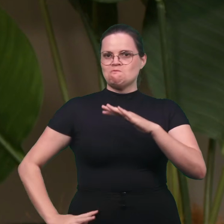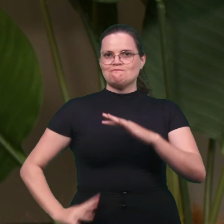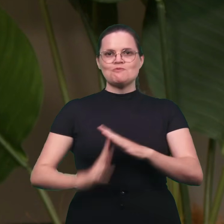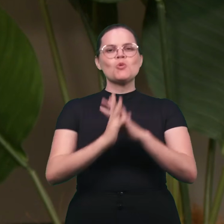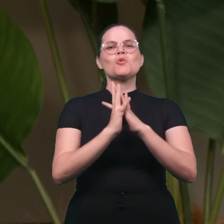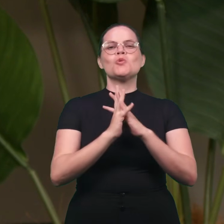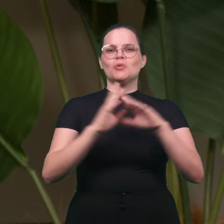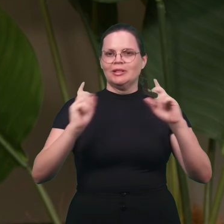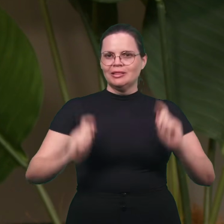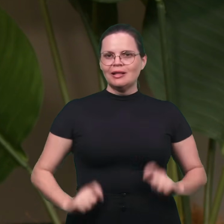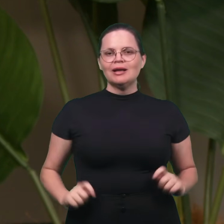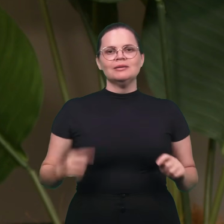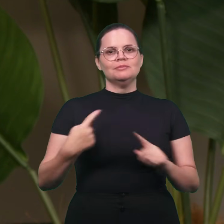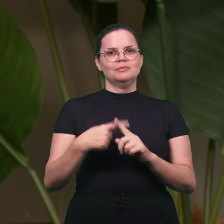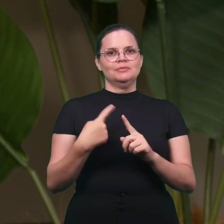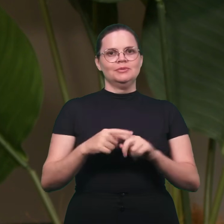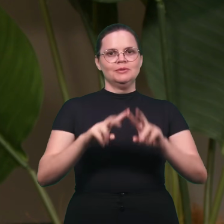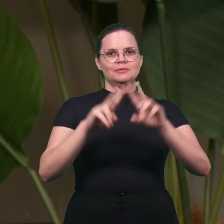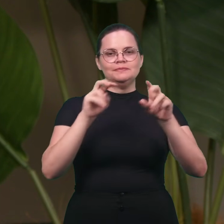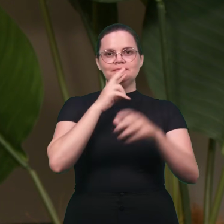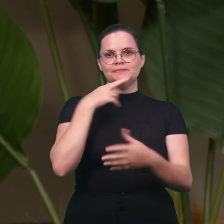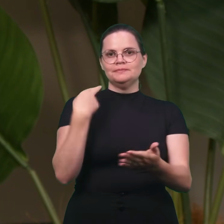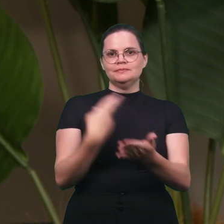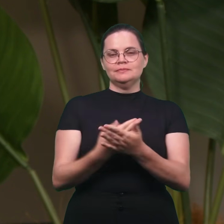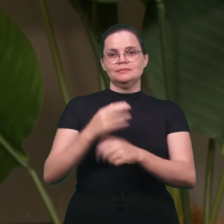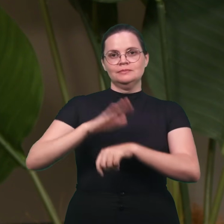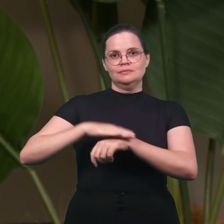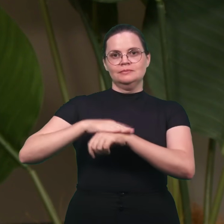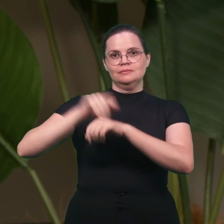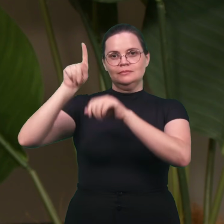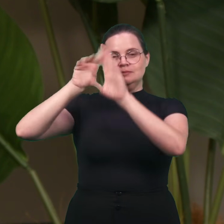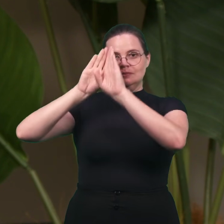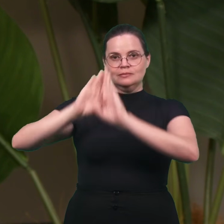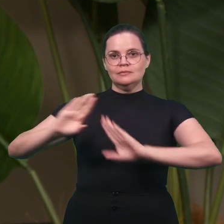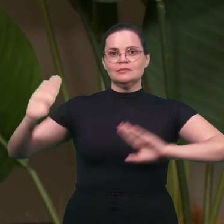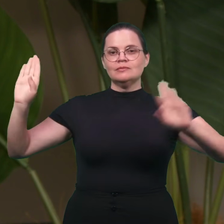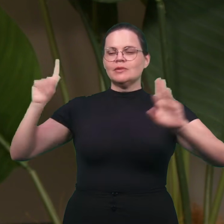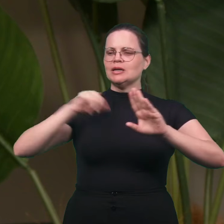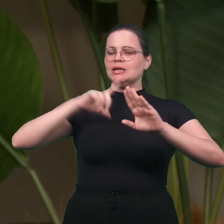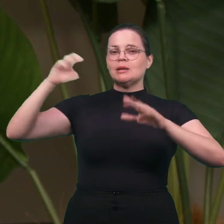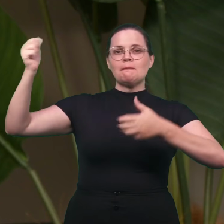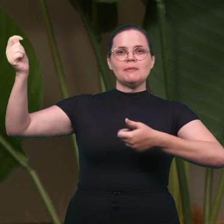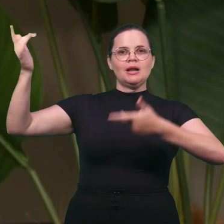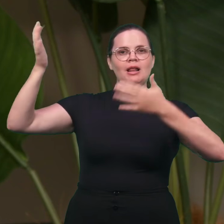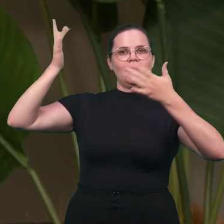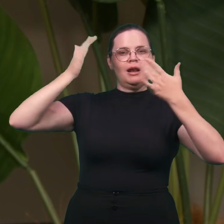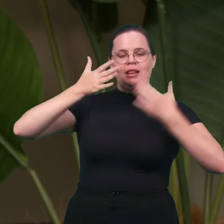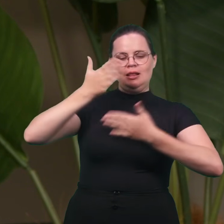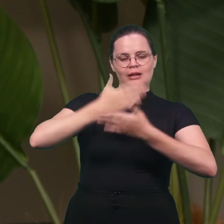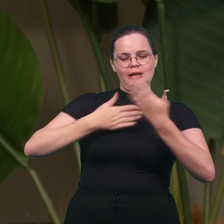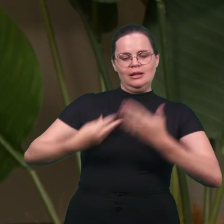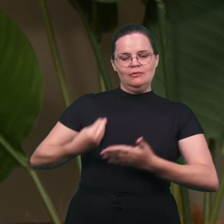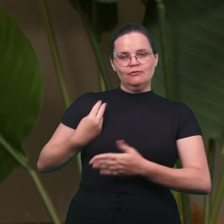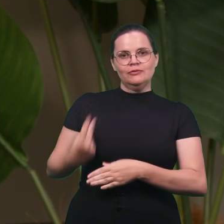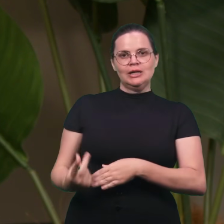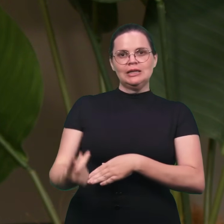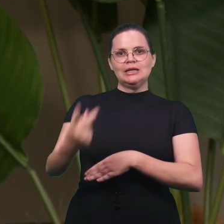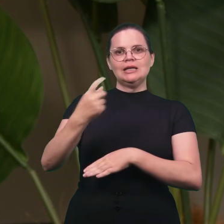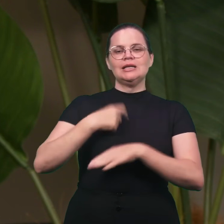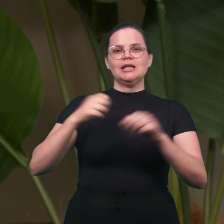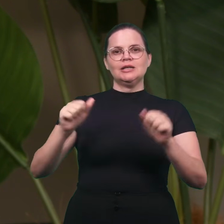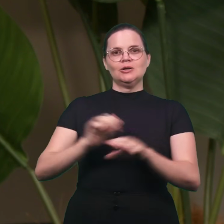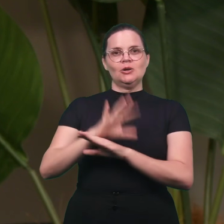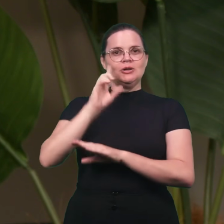barreiras, porque esse ramo frutífero está na eternidade, na fonte das águas da vida, glória a Deus, e